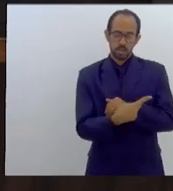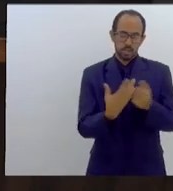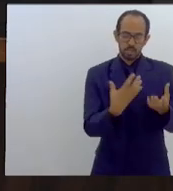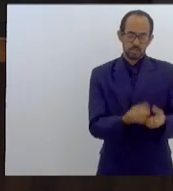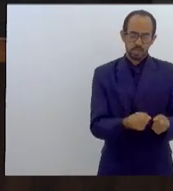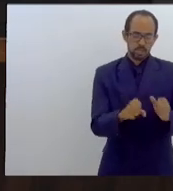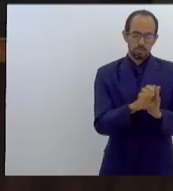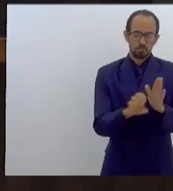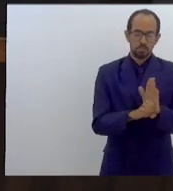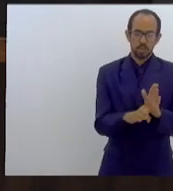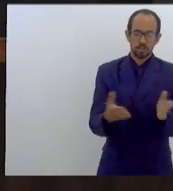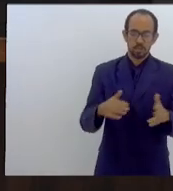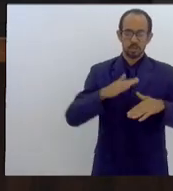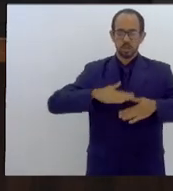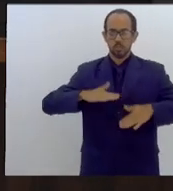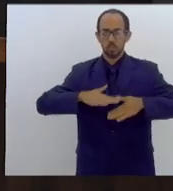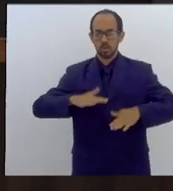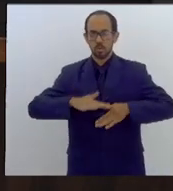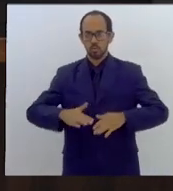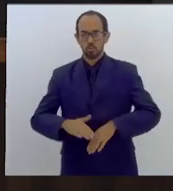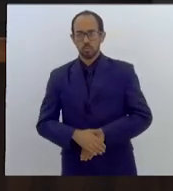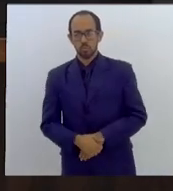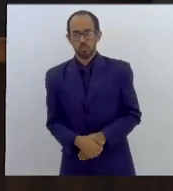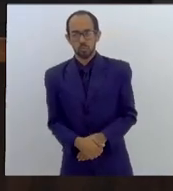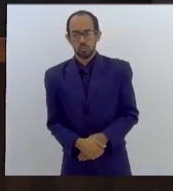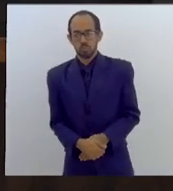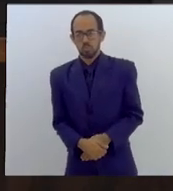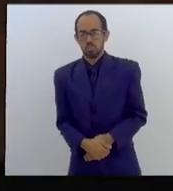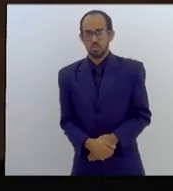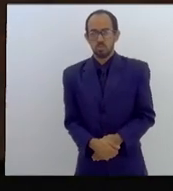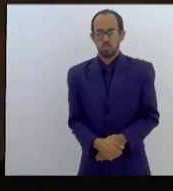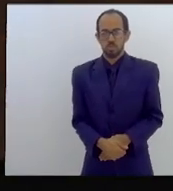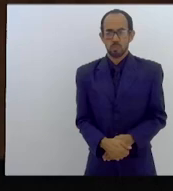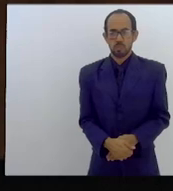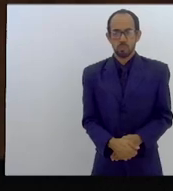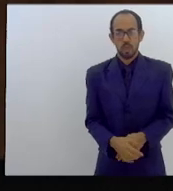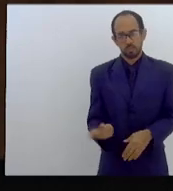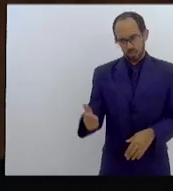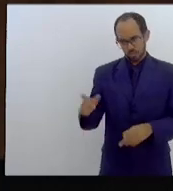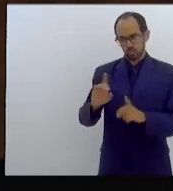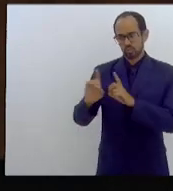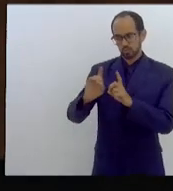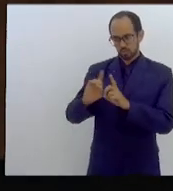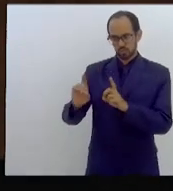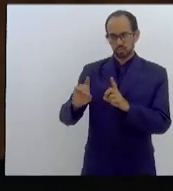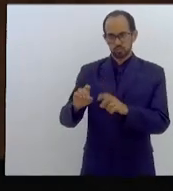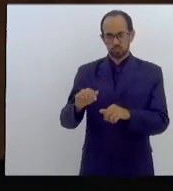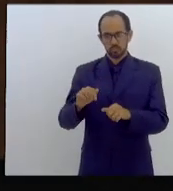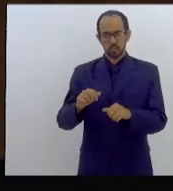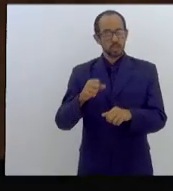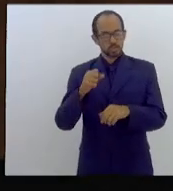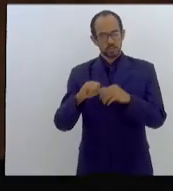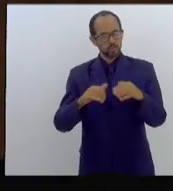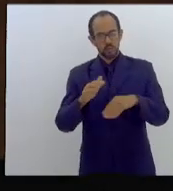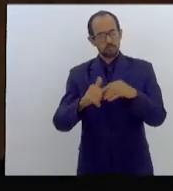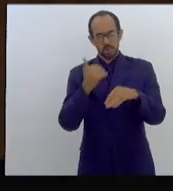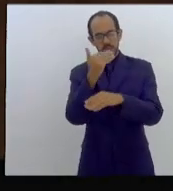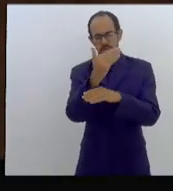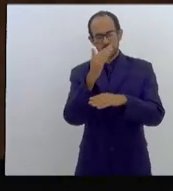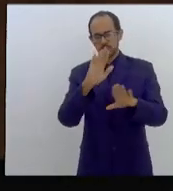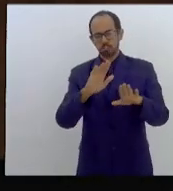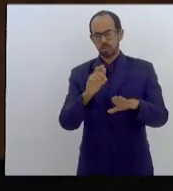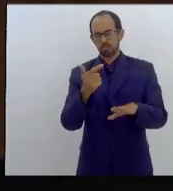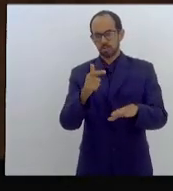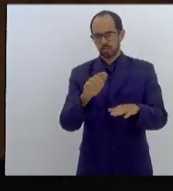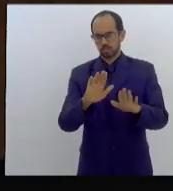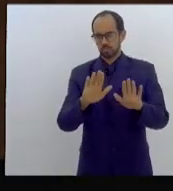tranquilo. Entendido, não? Então, eu não discuto. Pode a bunda, não nessa. Eu não discuto PPA, mas quero